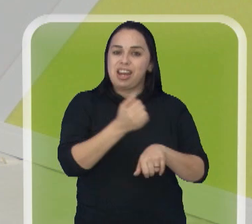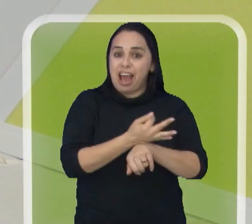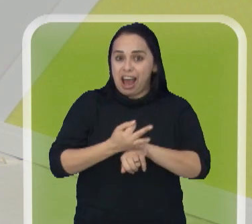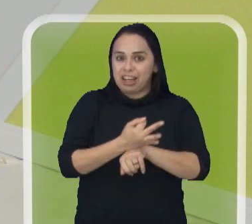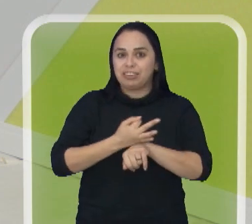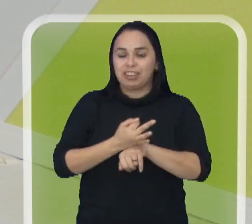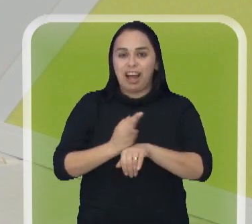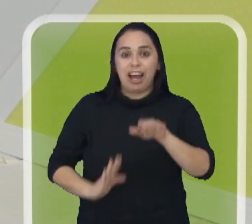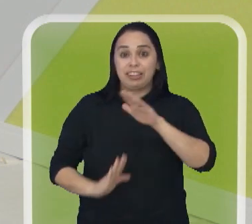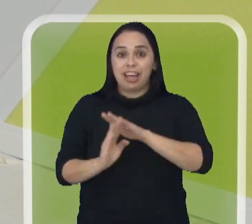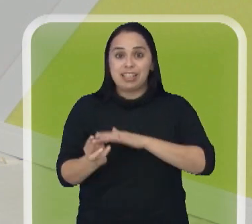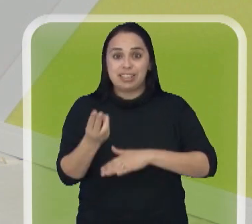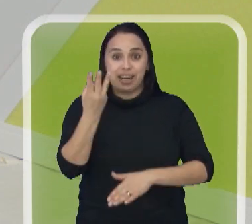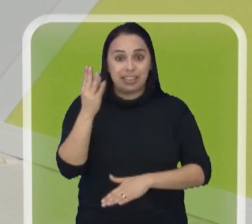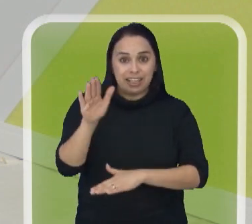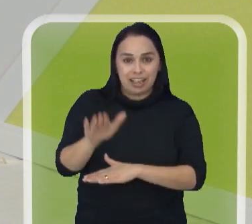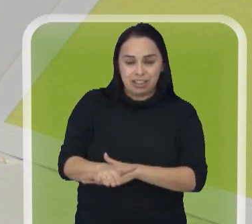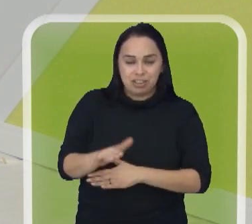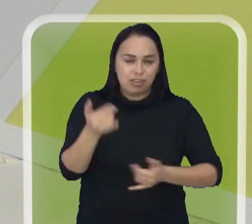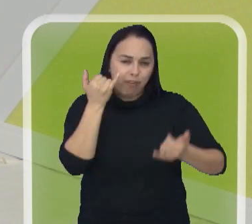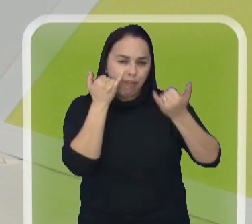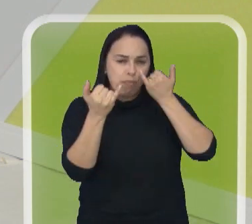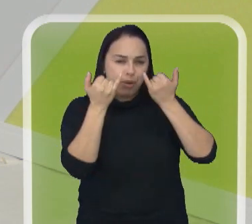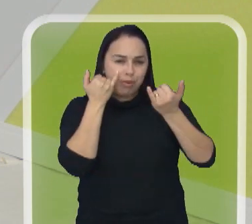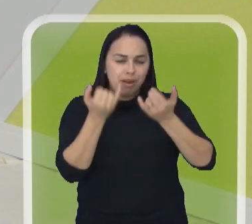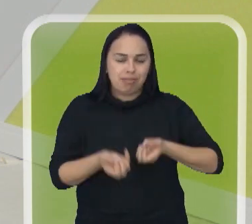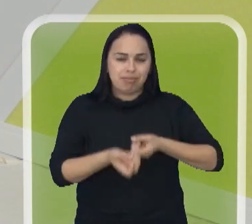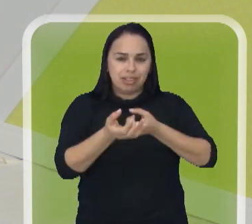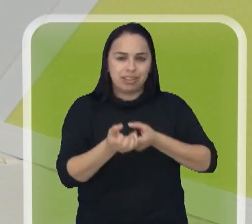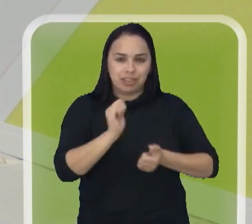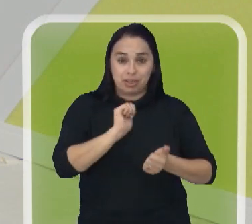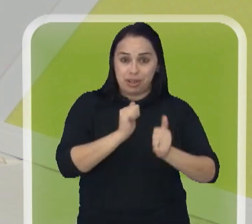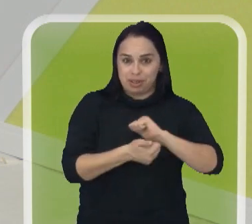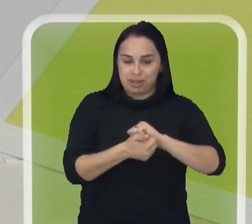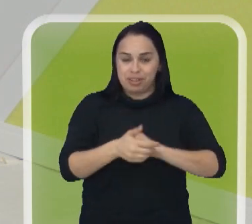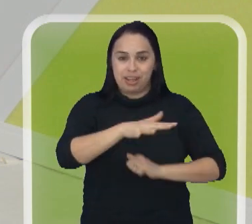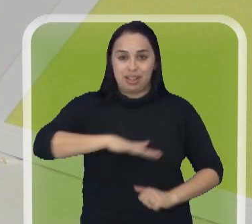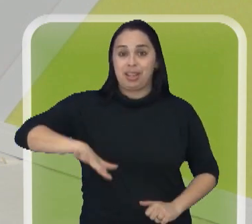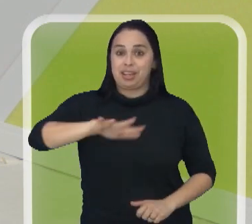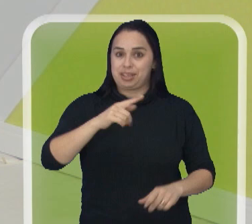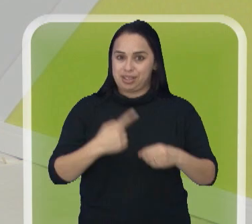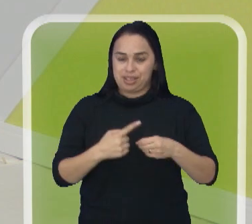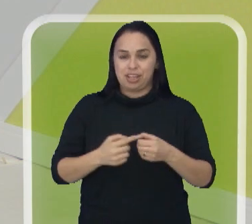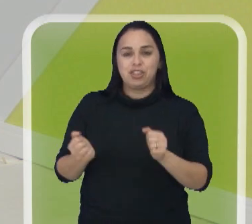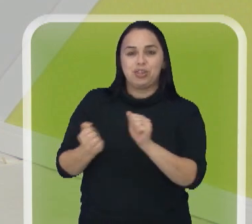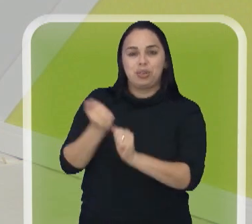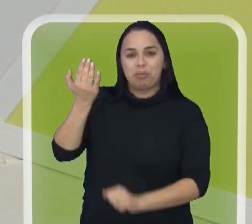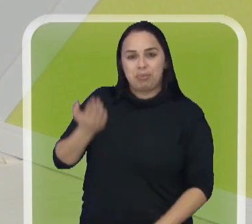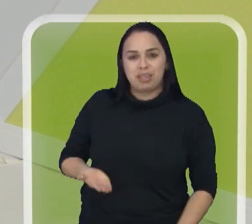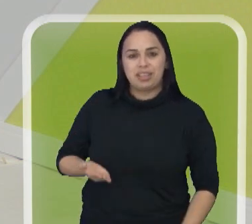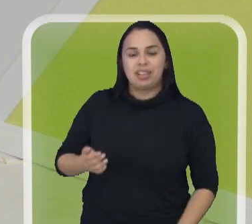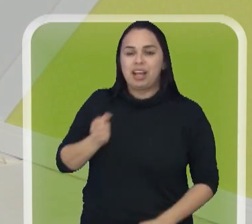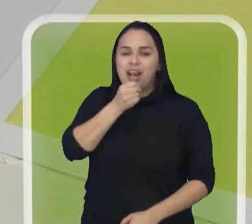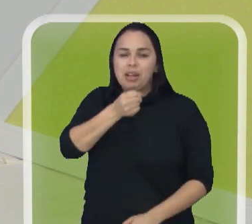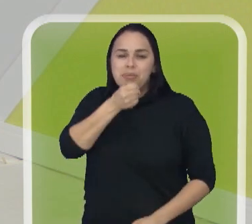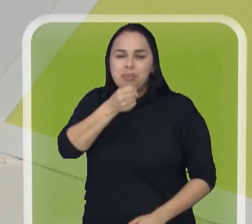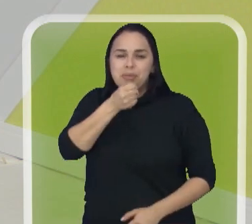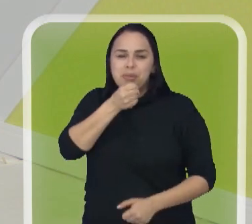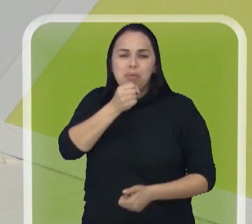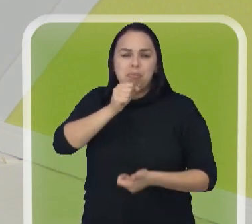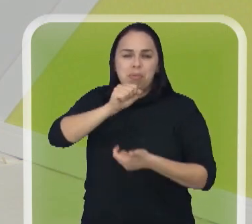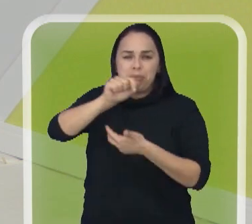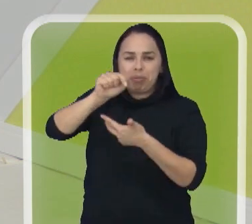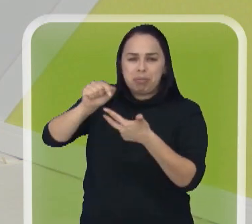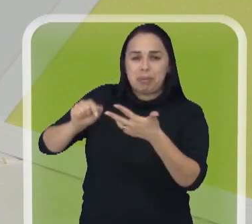tarde, trazendo as principais informações do esporte aqui da nossa cidade. Aqui comigo ele, jornalista, repórter